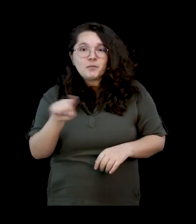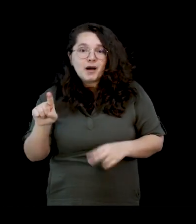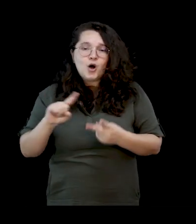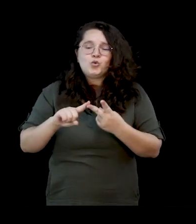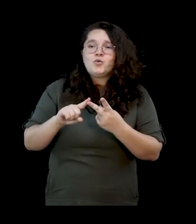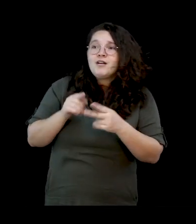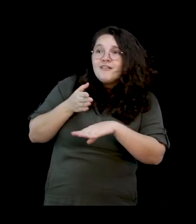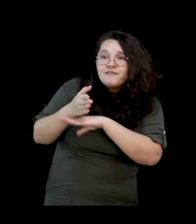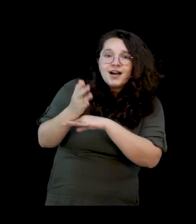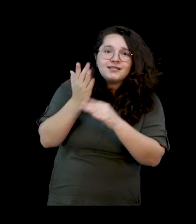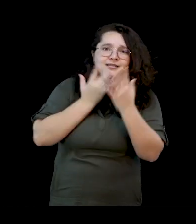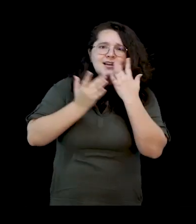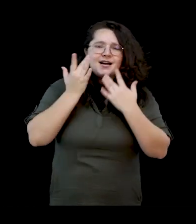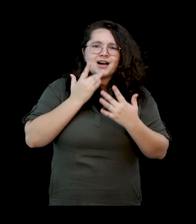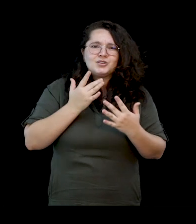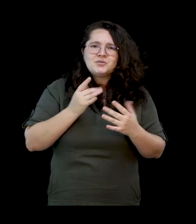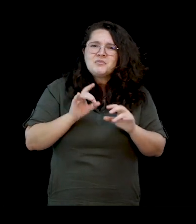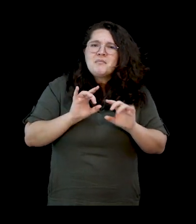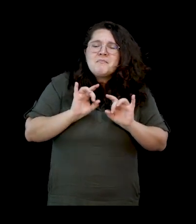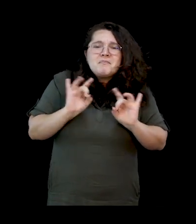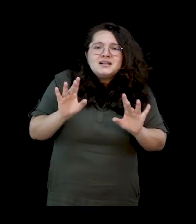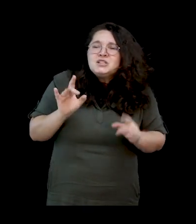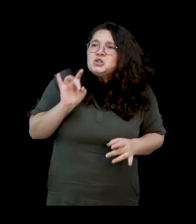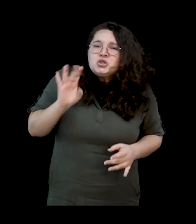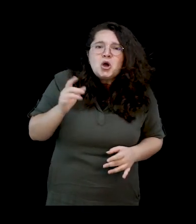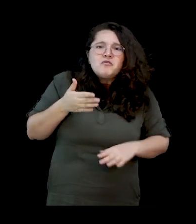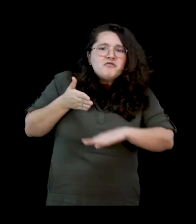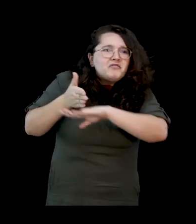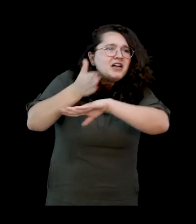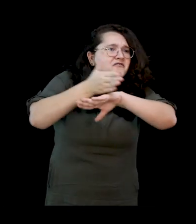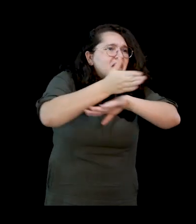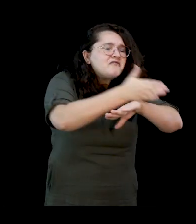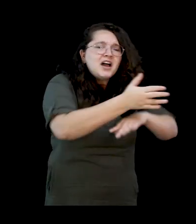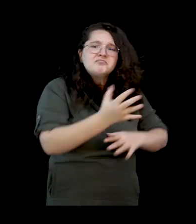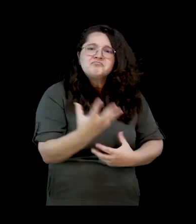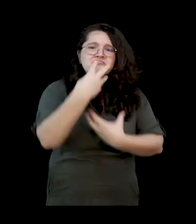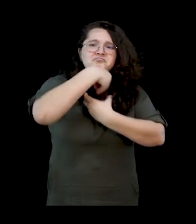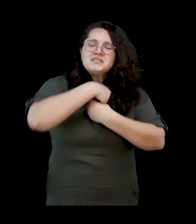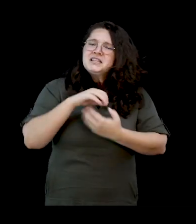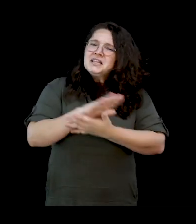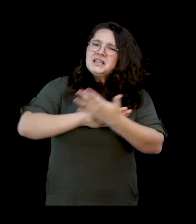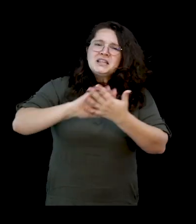mas aquilo fica totalmente na sua exterioridade. E o terceiro ponto